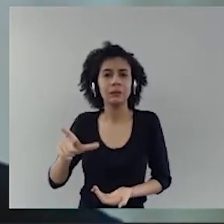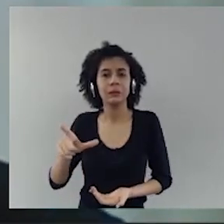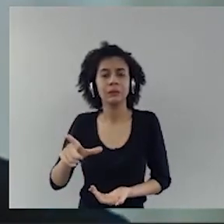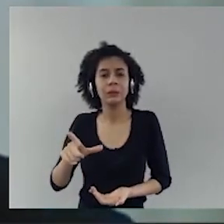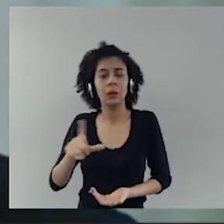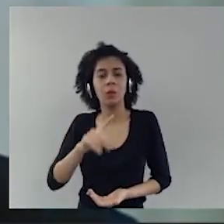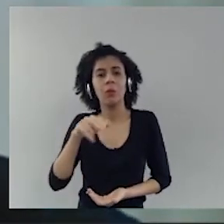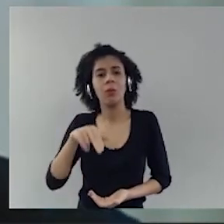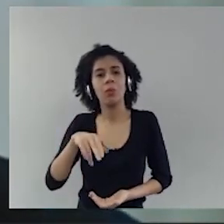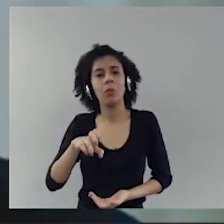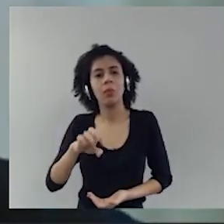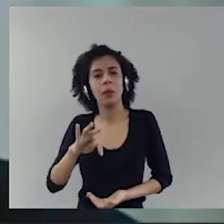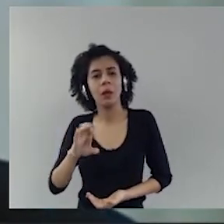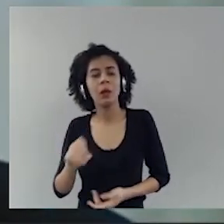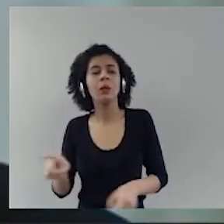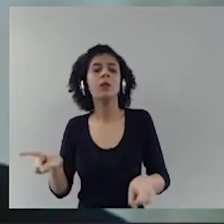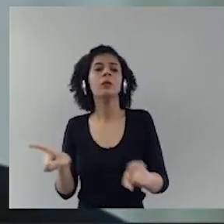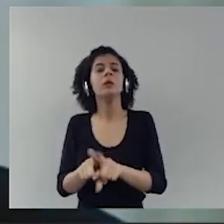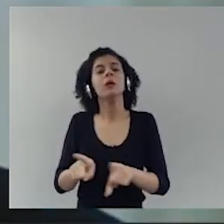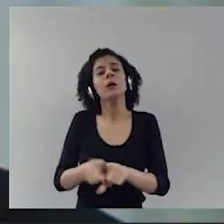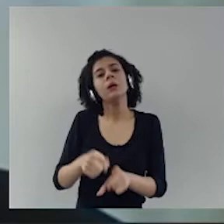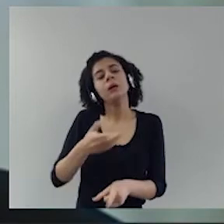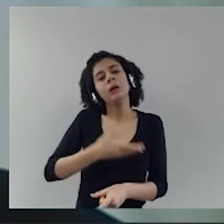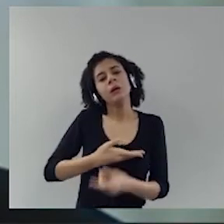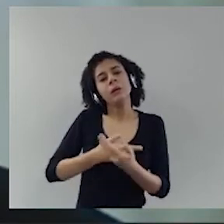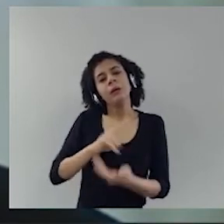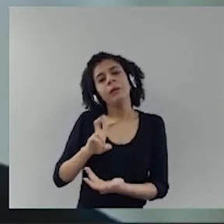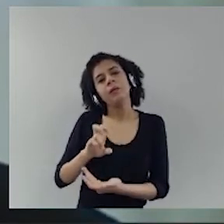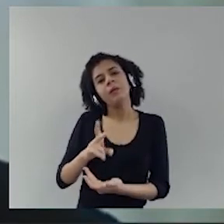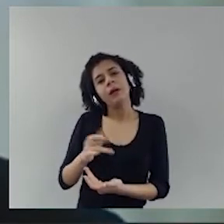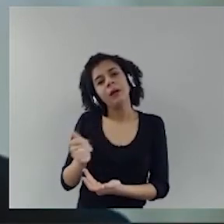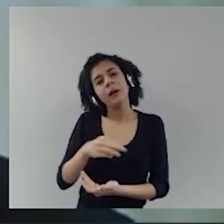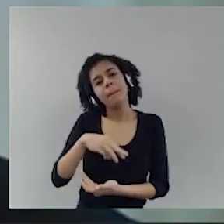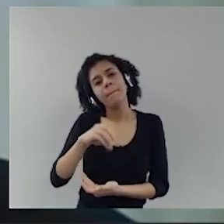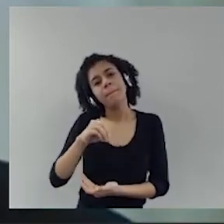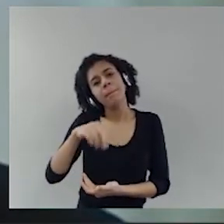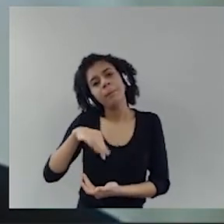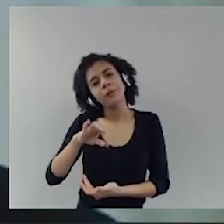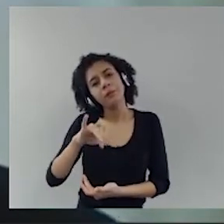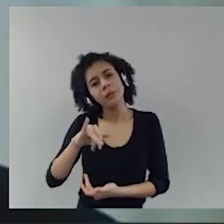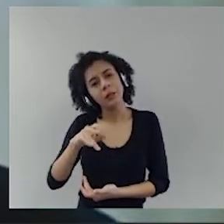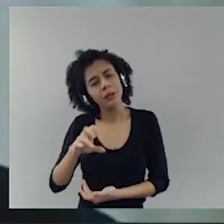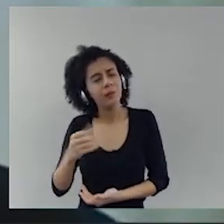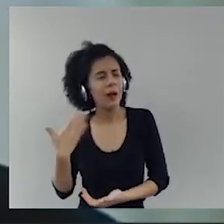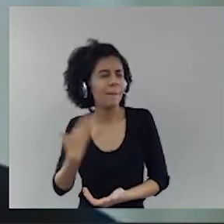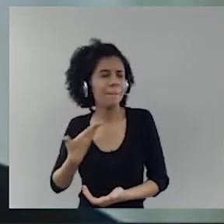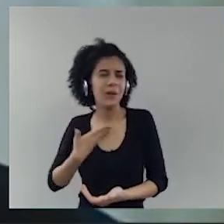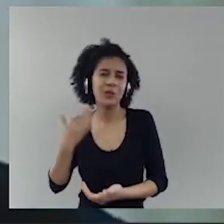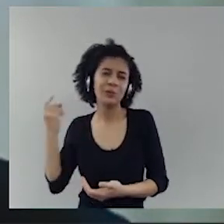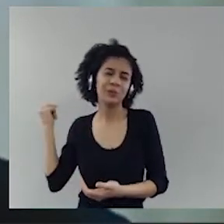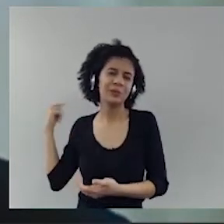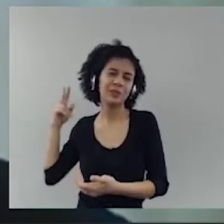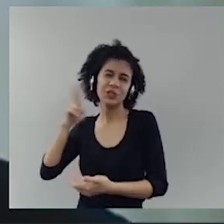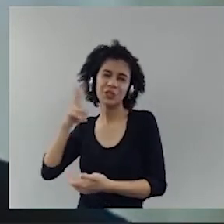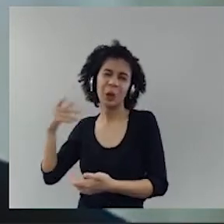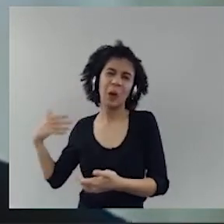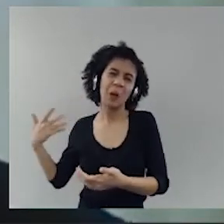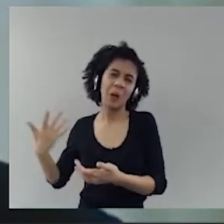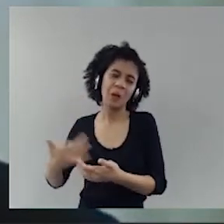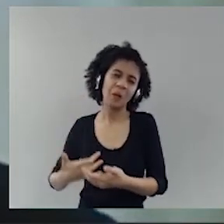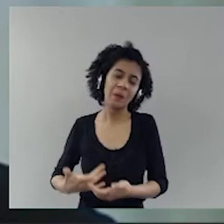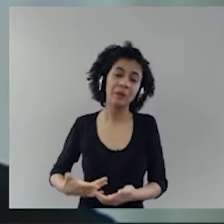justen neto a minha querida amiga também era monteiro amigo já de longa data